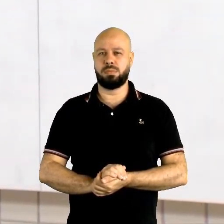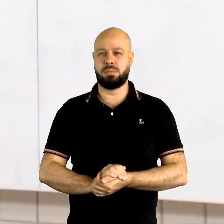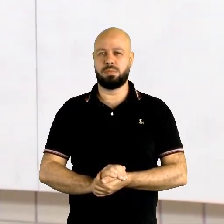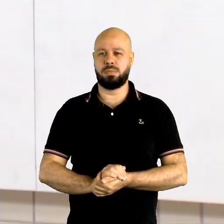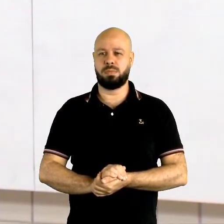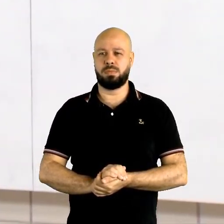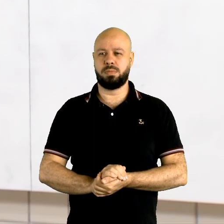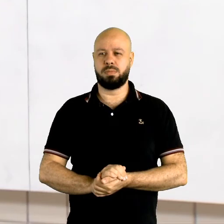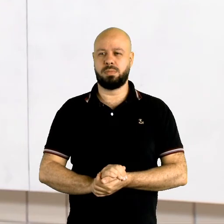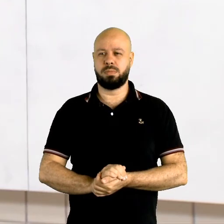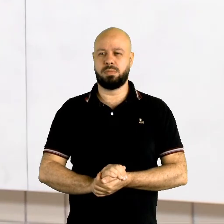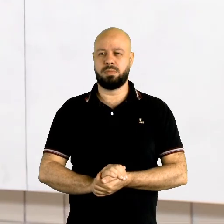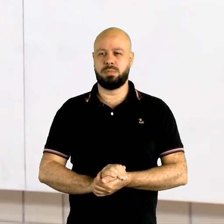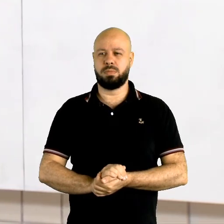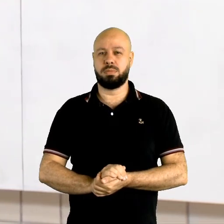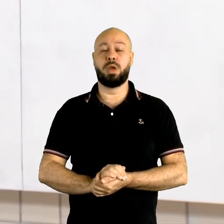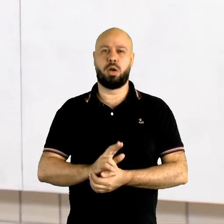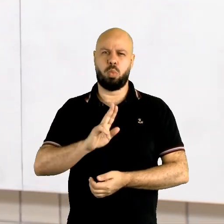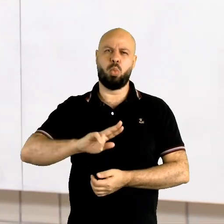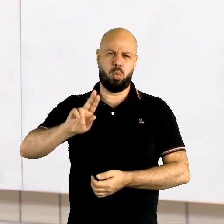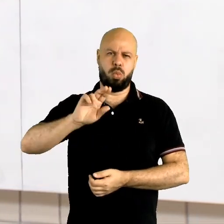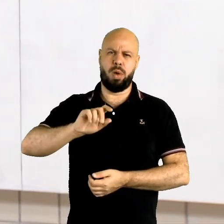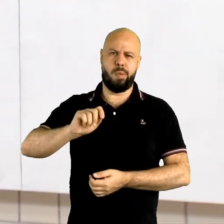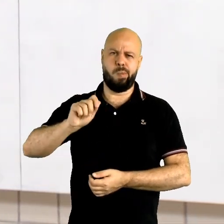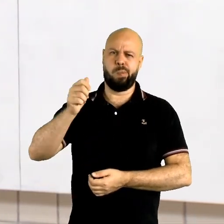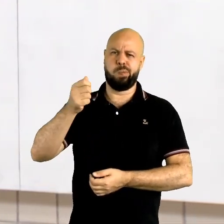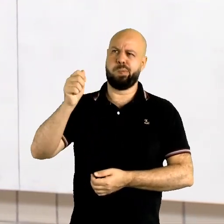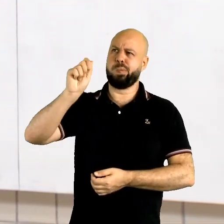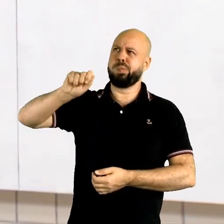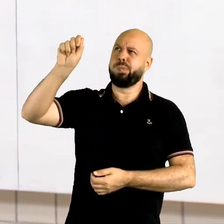Ó, vou usar o vermelho. Vamos ver.